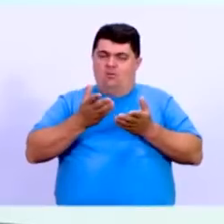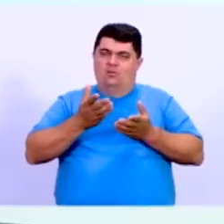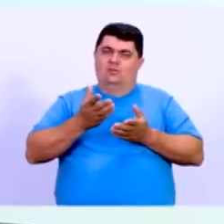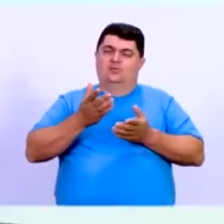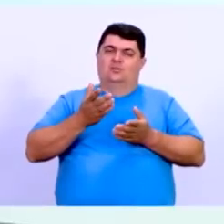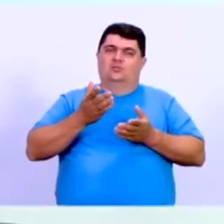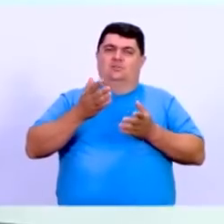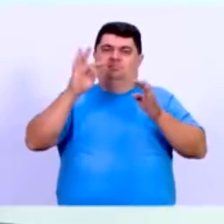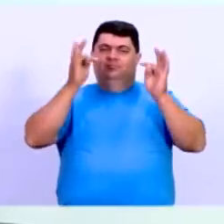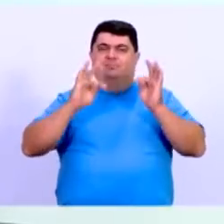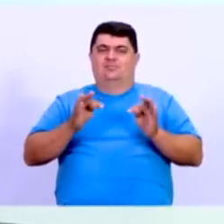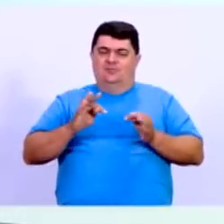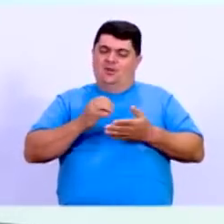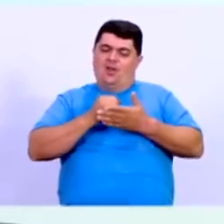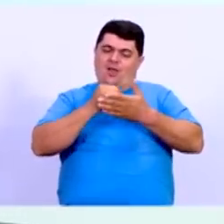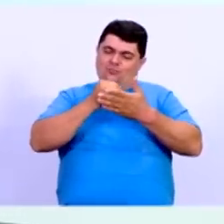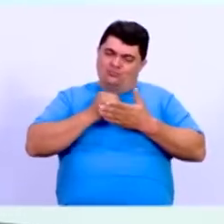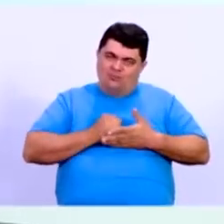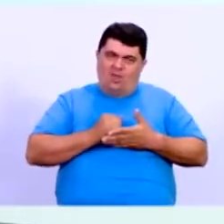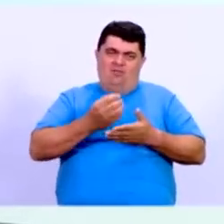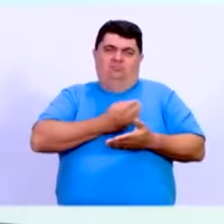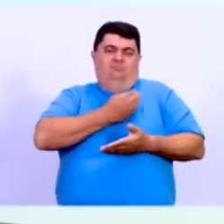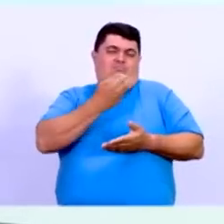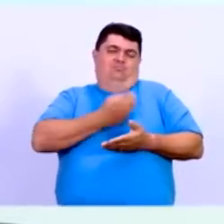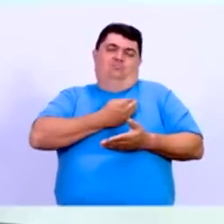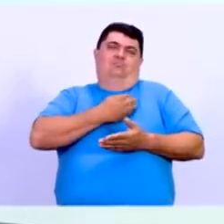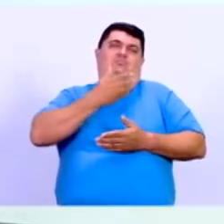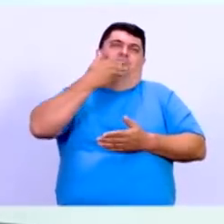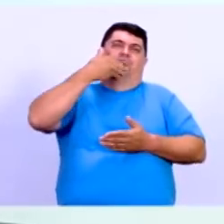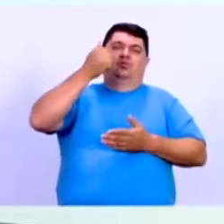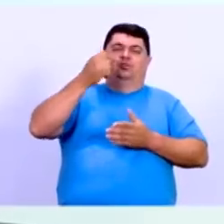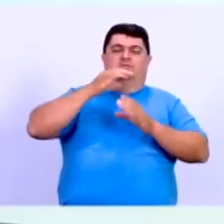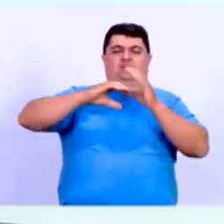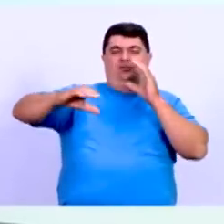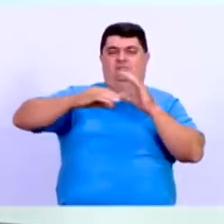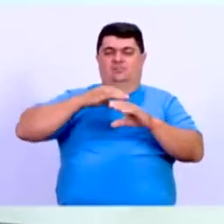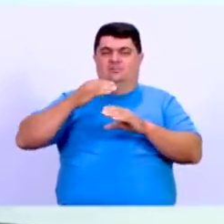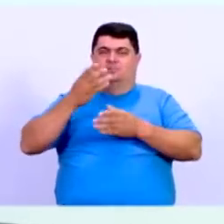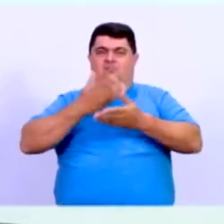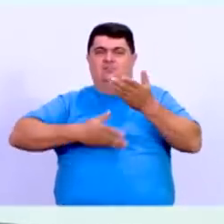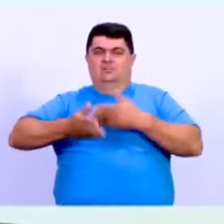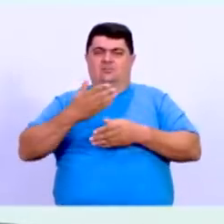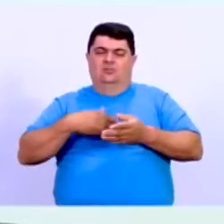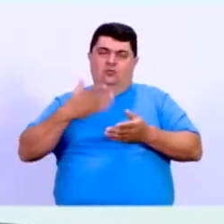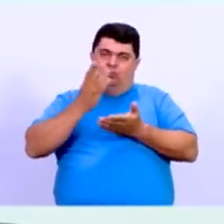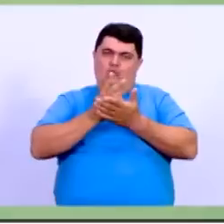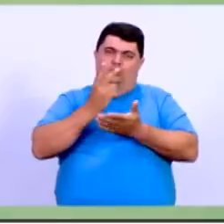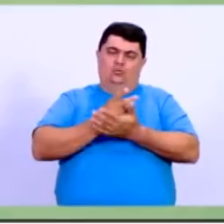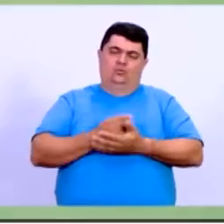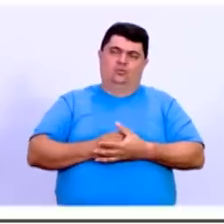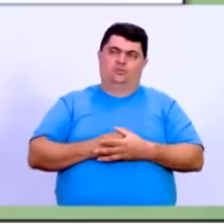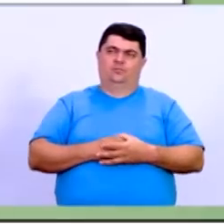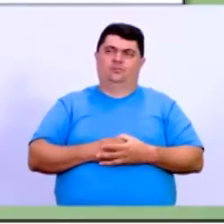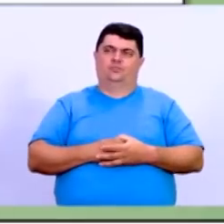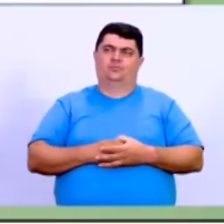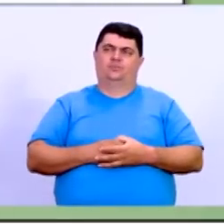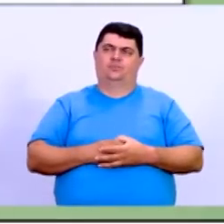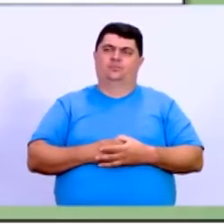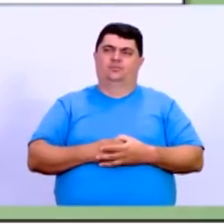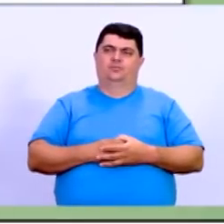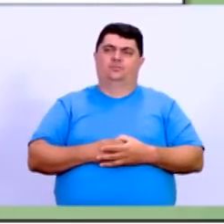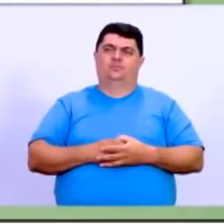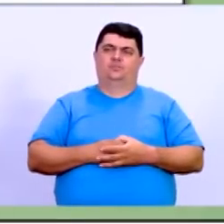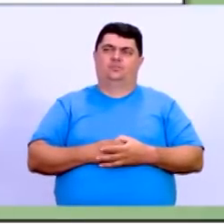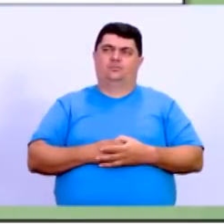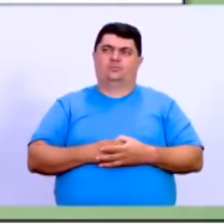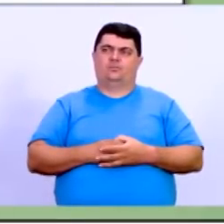essa tecnologia ao nosso favor para facilitar a nossa vida e essa nossa comunicação, né. Vem aqui comigo para a gente continuar, tá? Olha